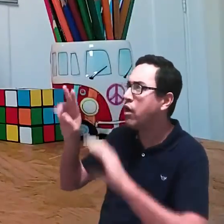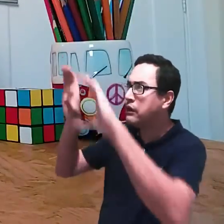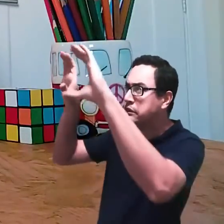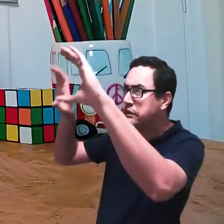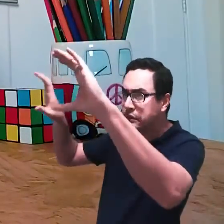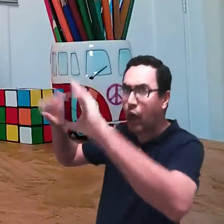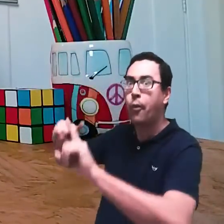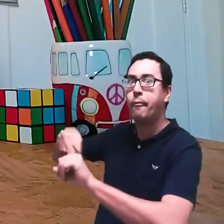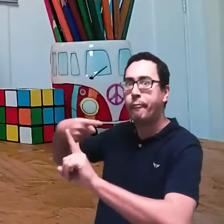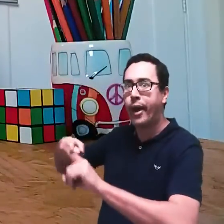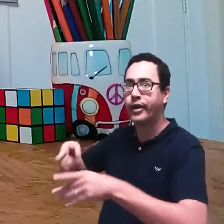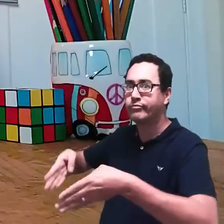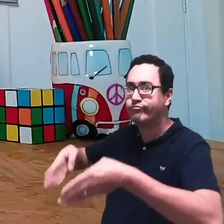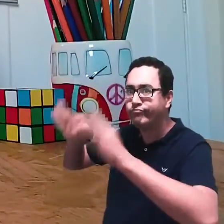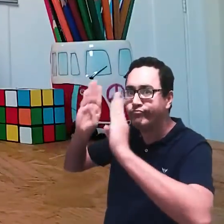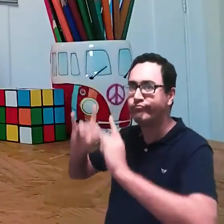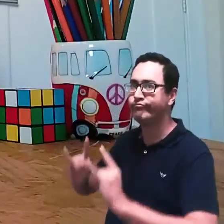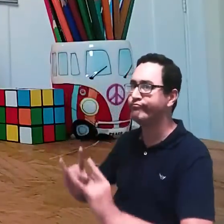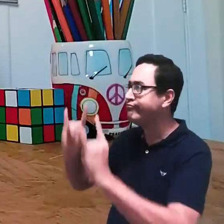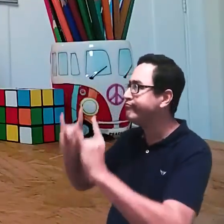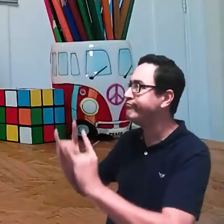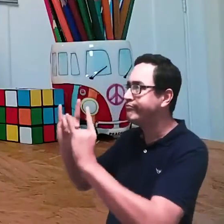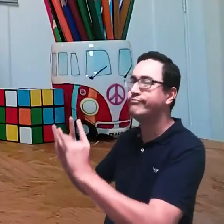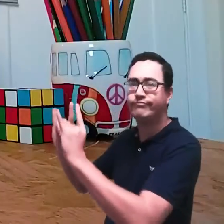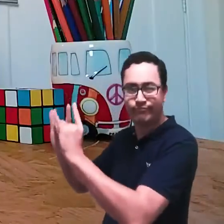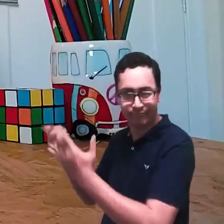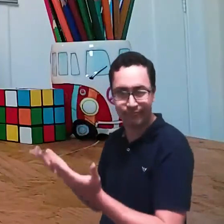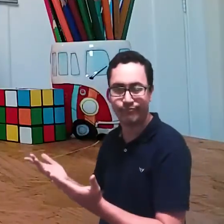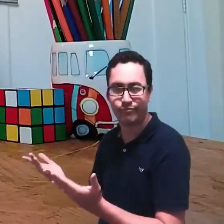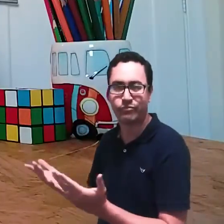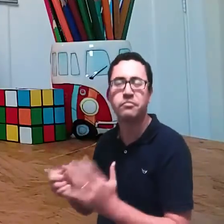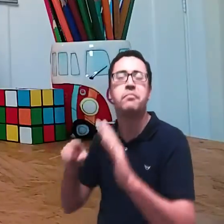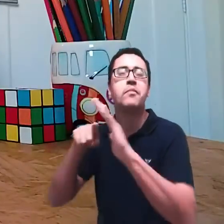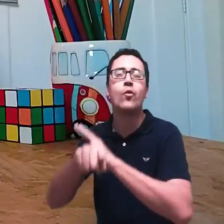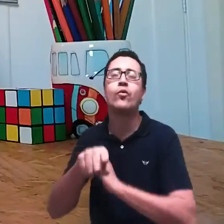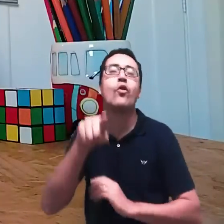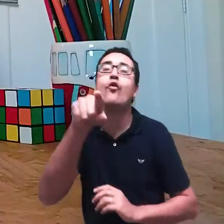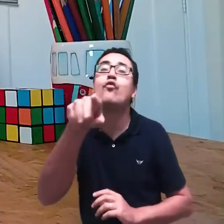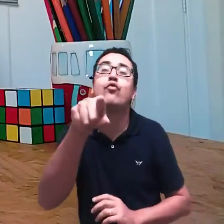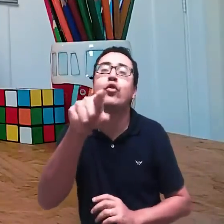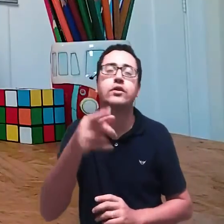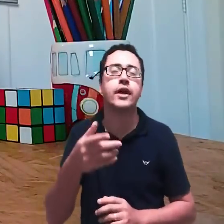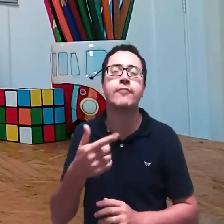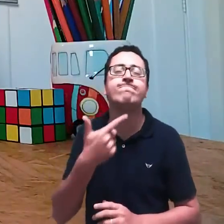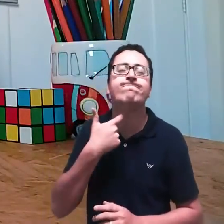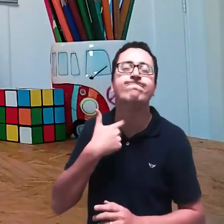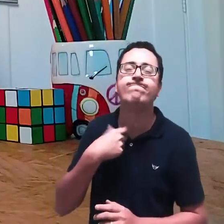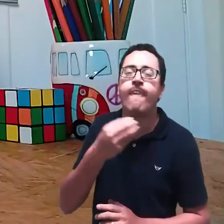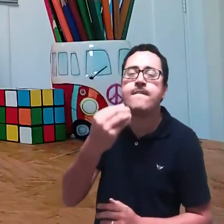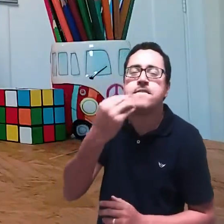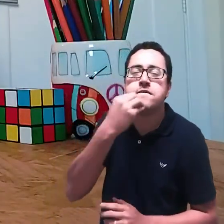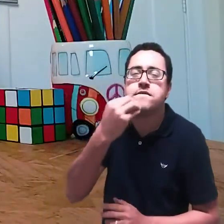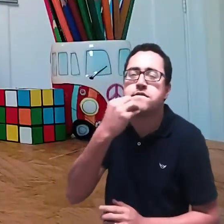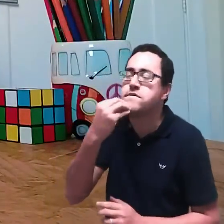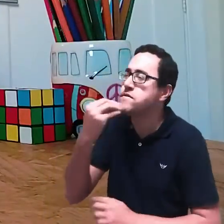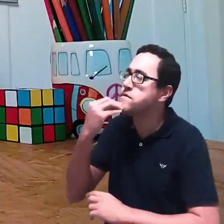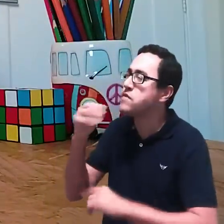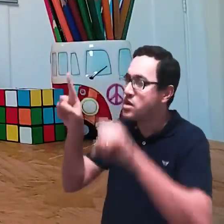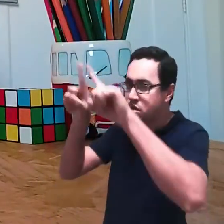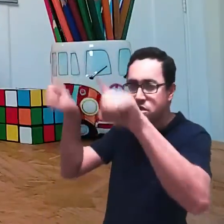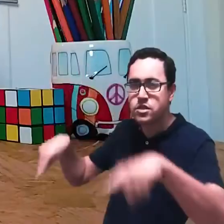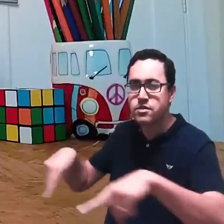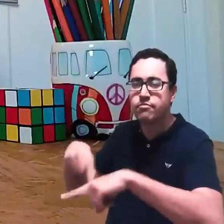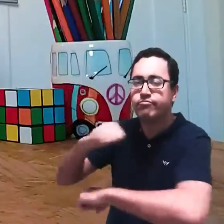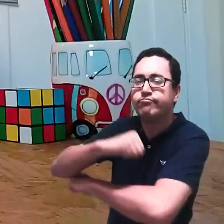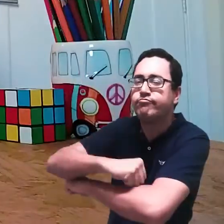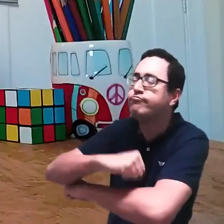que vocês gostariam de enxergar olhando pra fora de casa? Essa pergunta pra